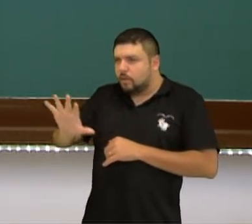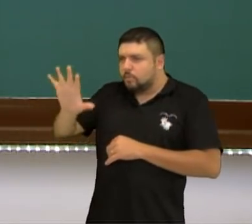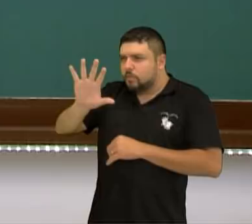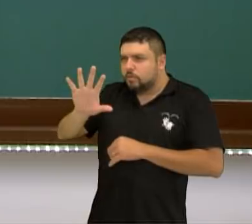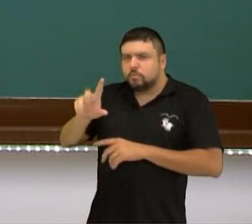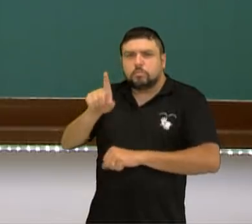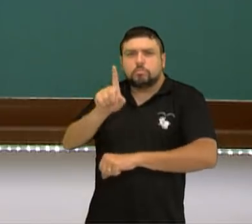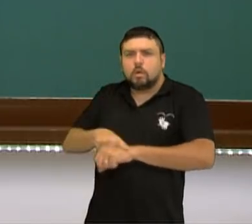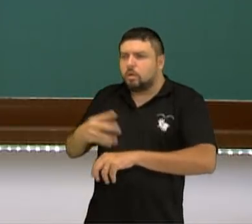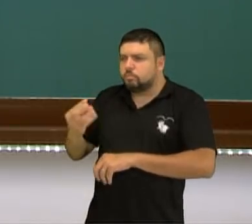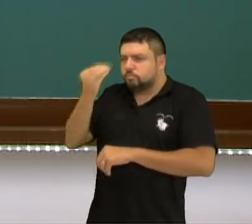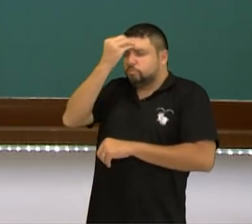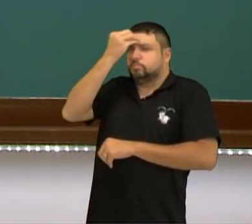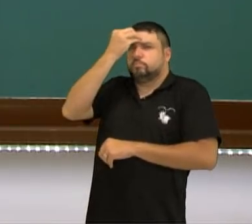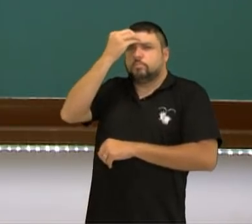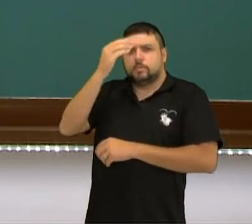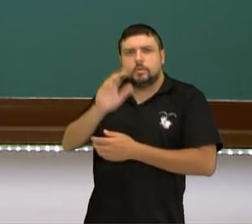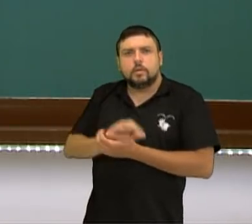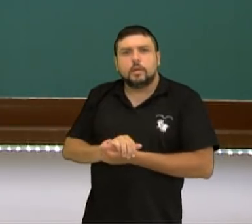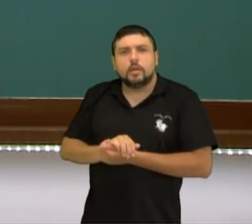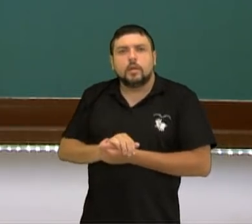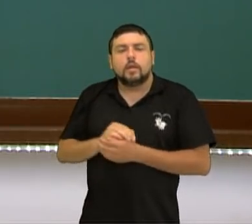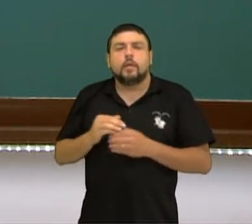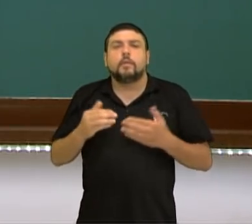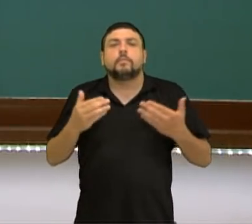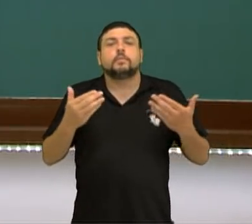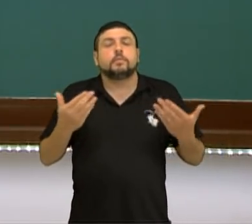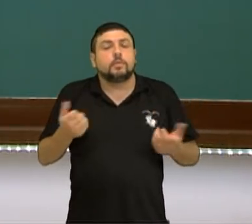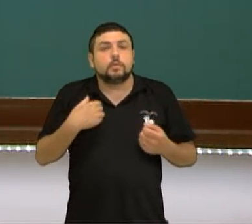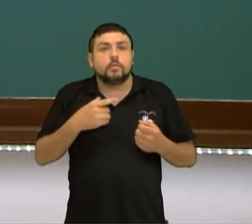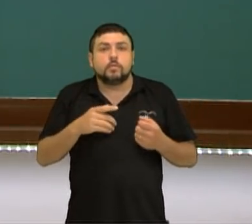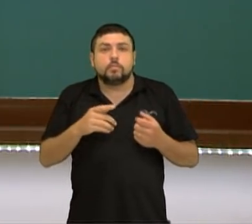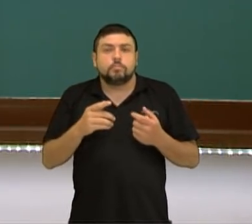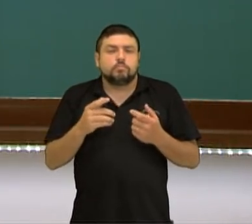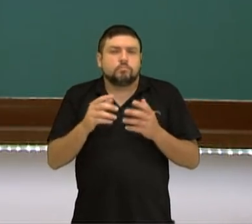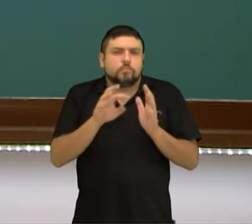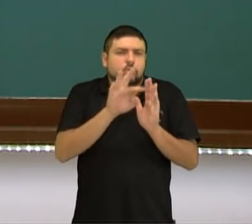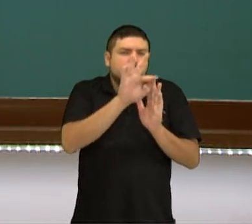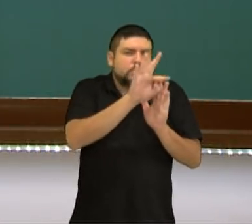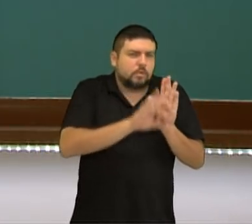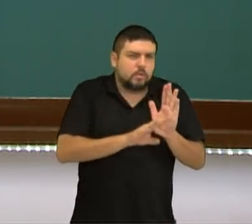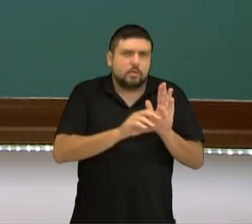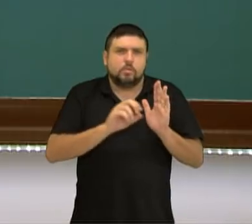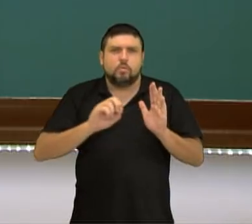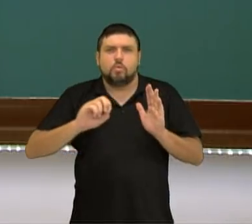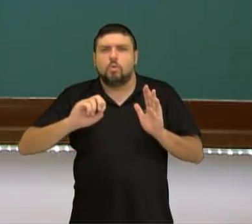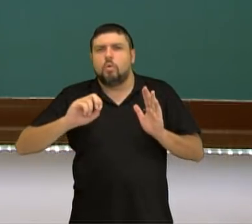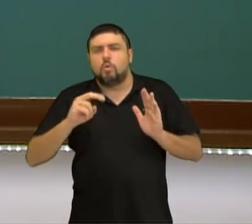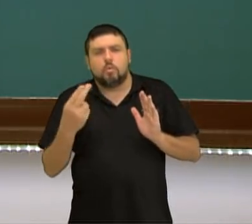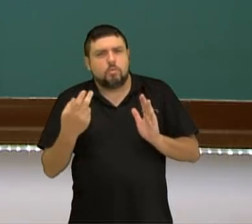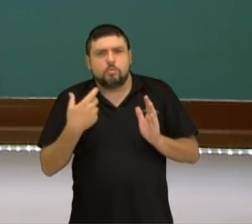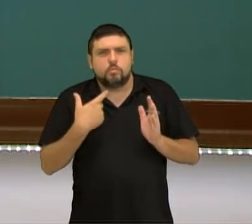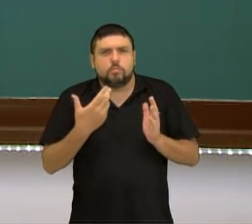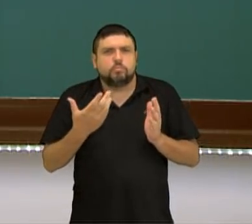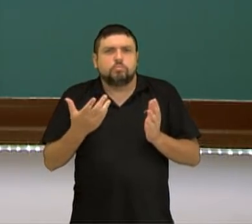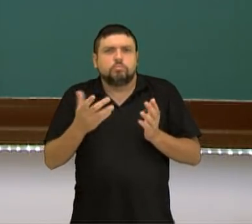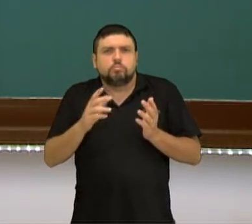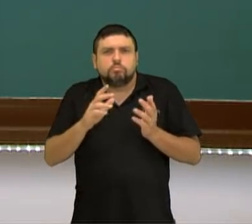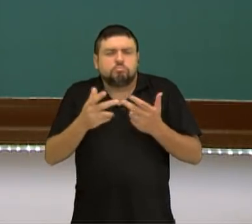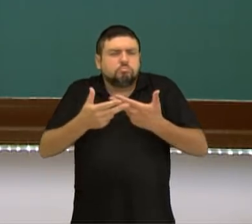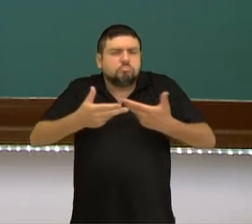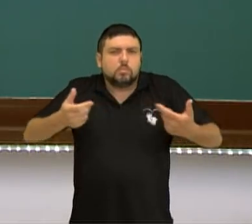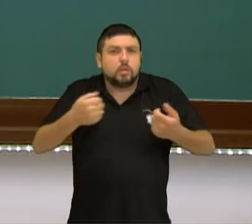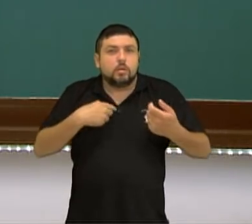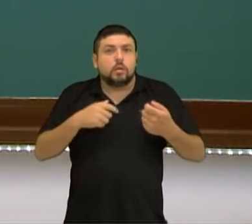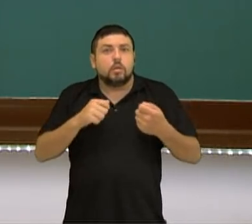palavras. Então, toda a representação de um enunciado ou de um texto pode estar aqui representando nesse gráfico